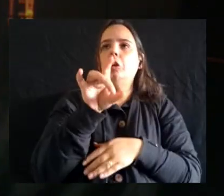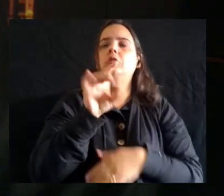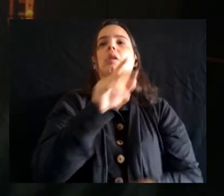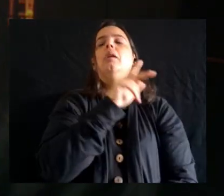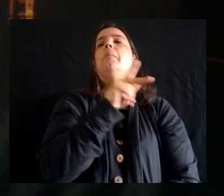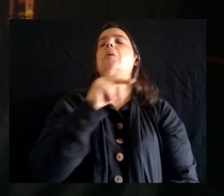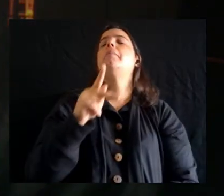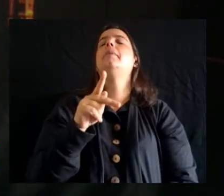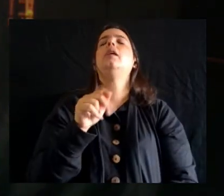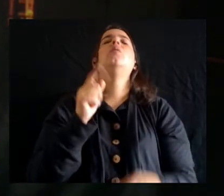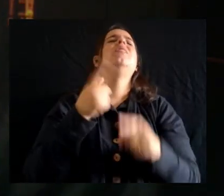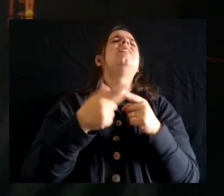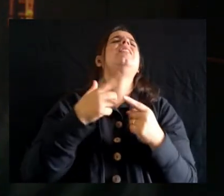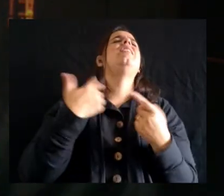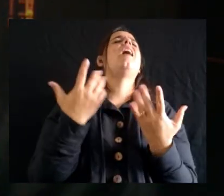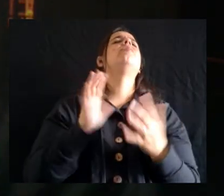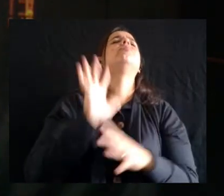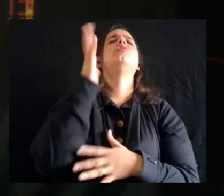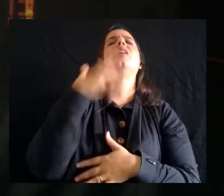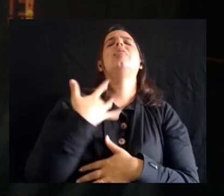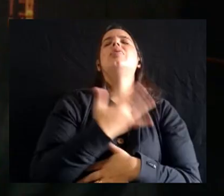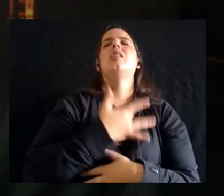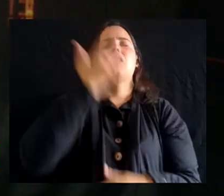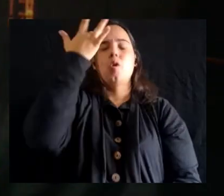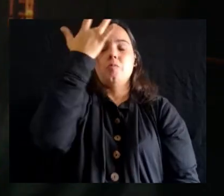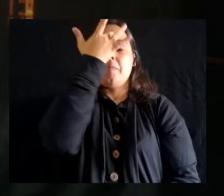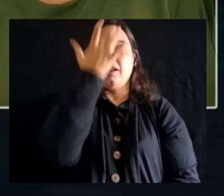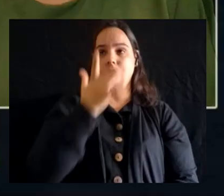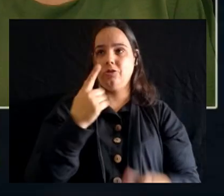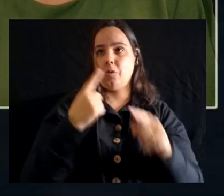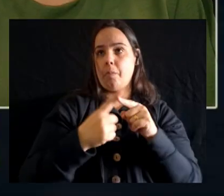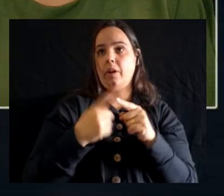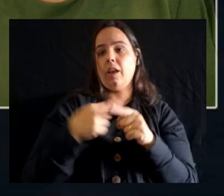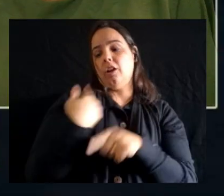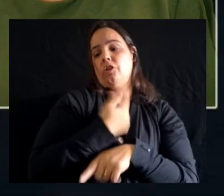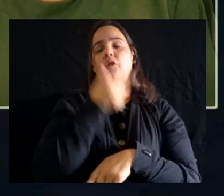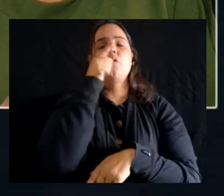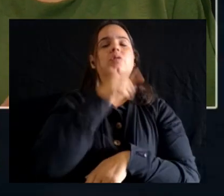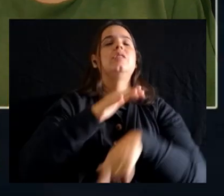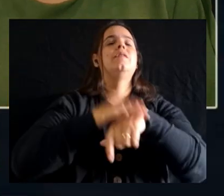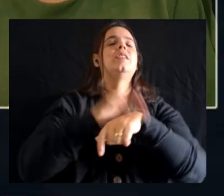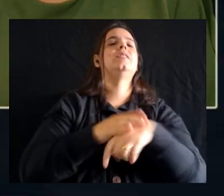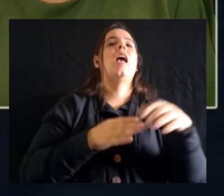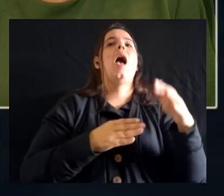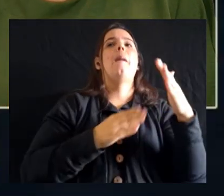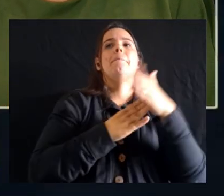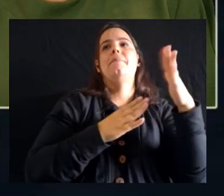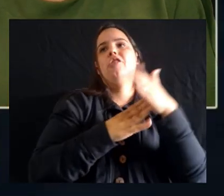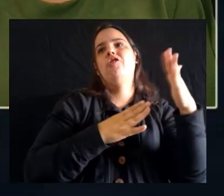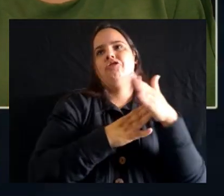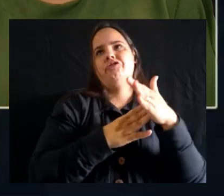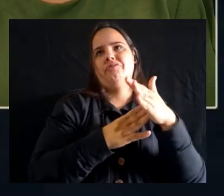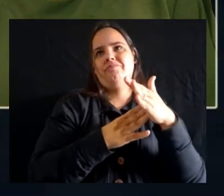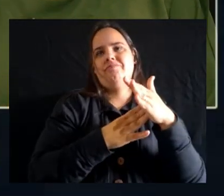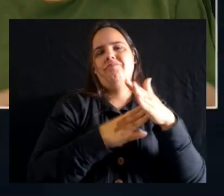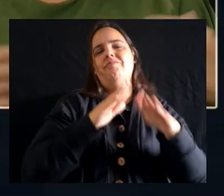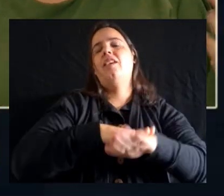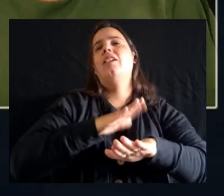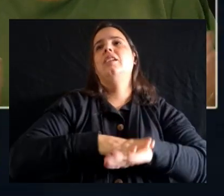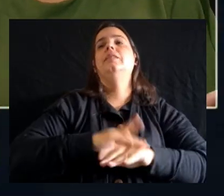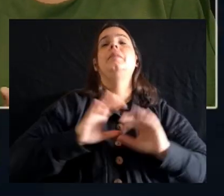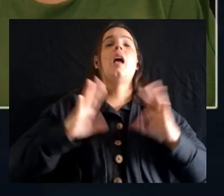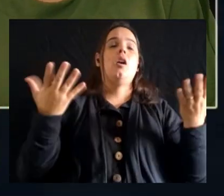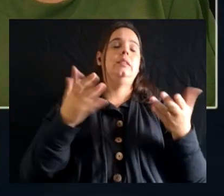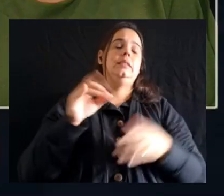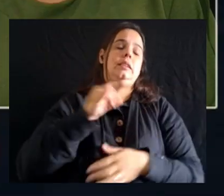nossa saúde mental quando a gente não bate as metas dos aplicativos? E já que temos aplicativos para tudo, vamos